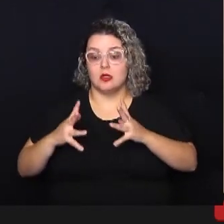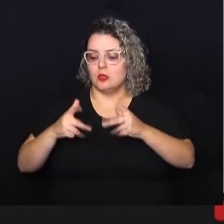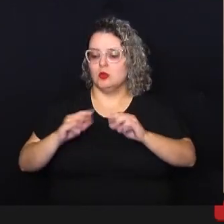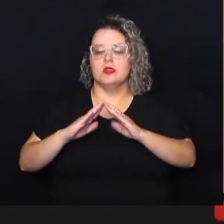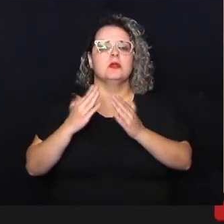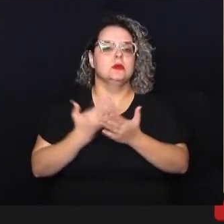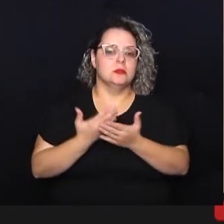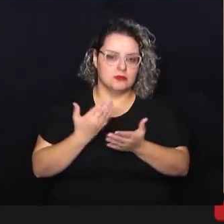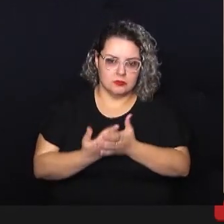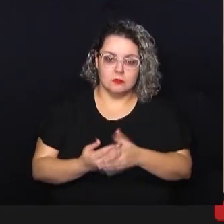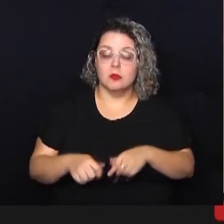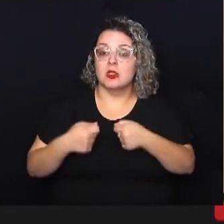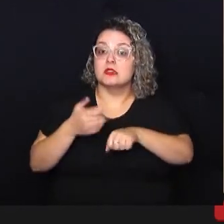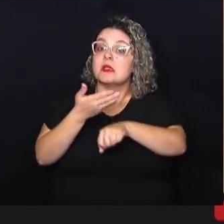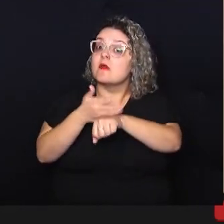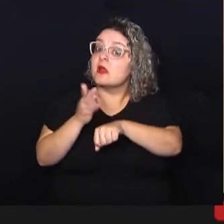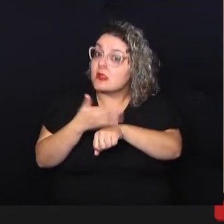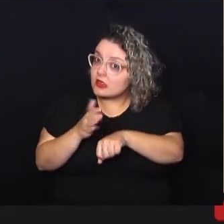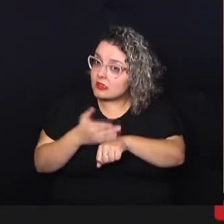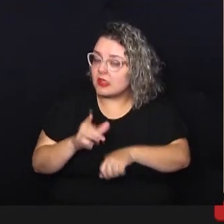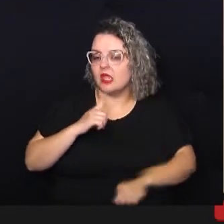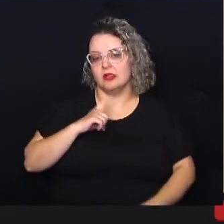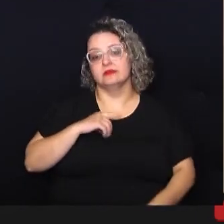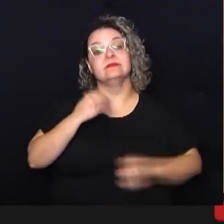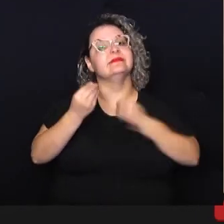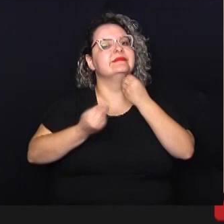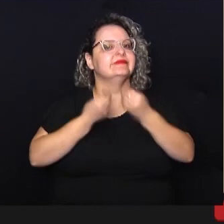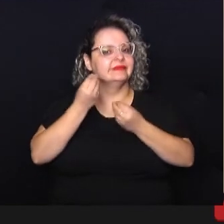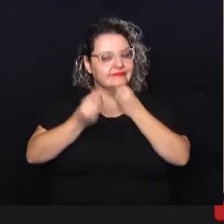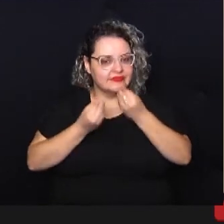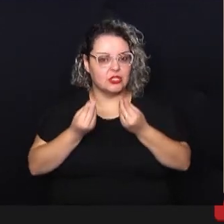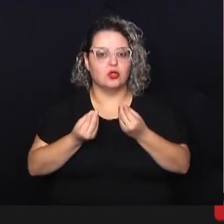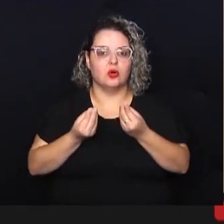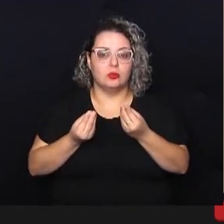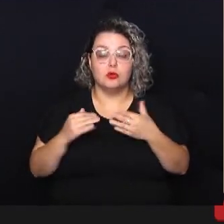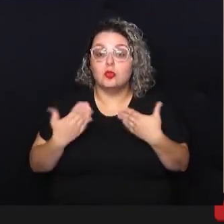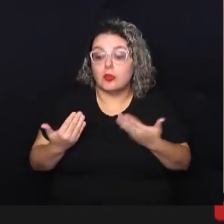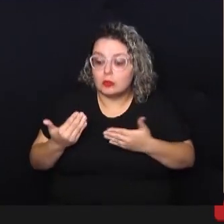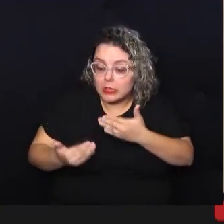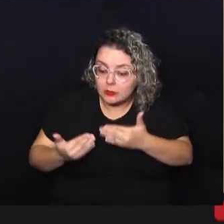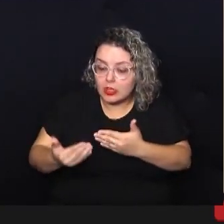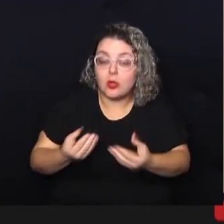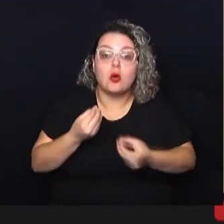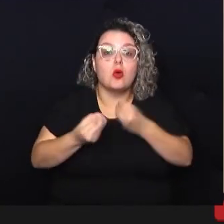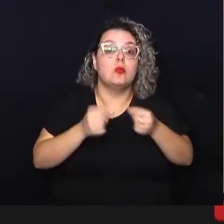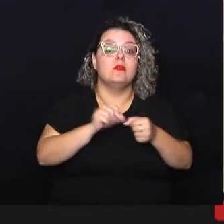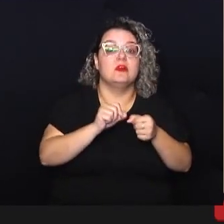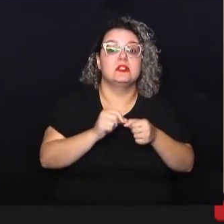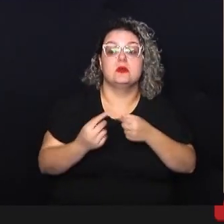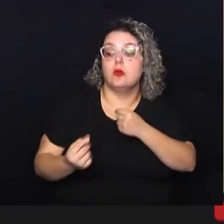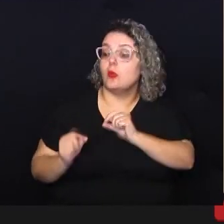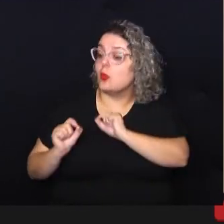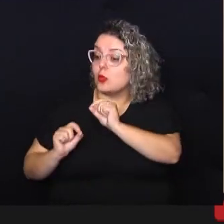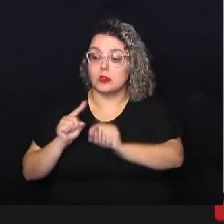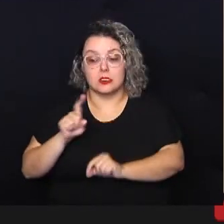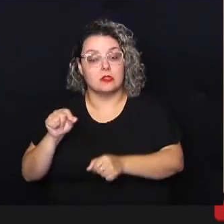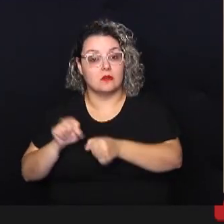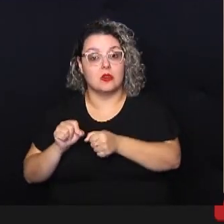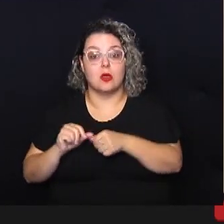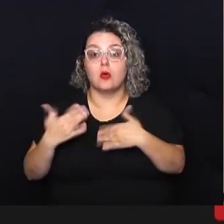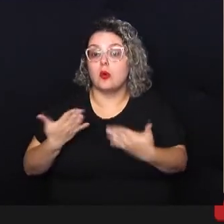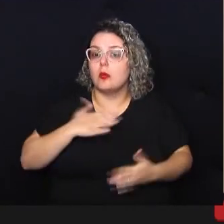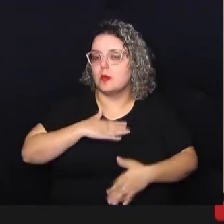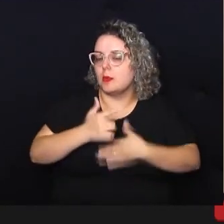as escolas precisavam ter um treinamento sobre isso, né? Sobre quais são os passos, o que fazer, o que não fazer, qual é o meu papel. Isso tudo é